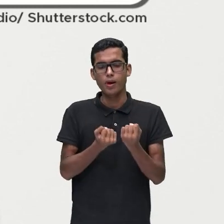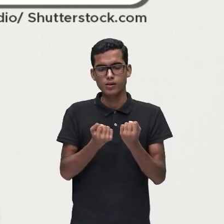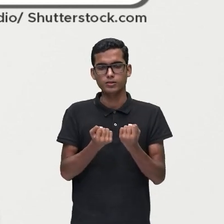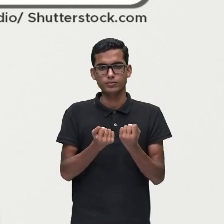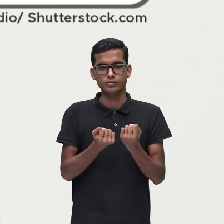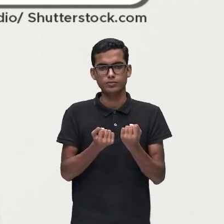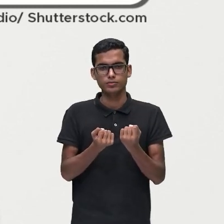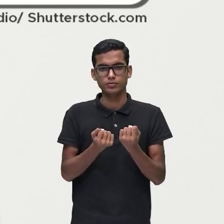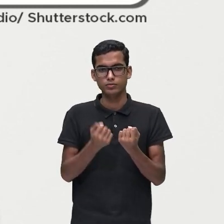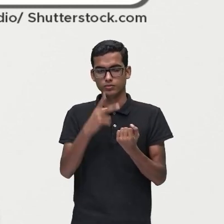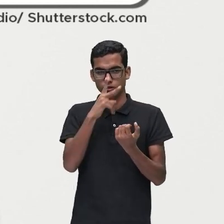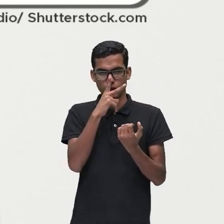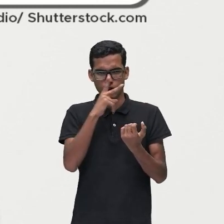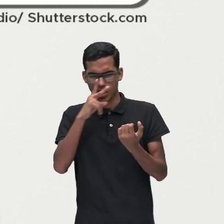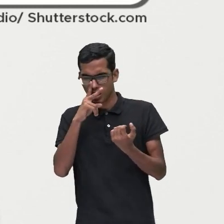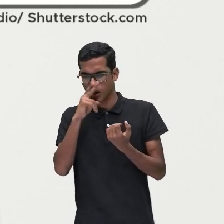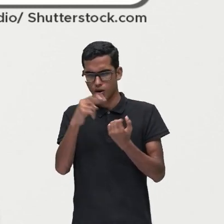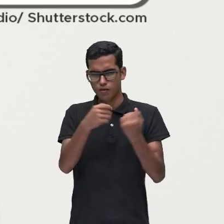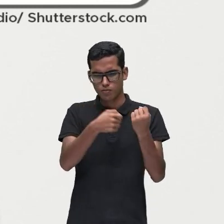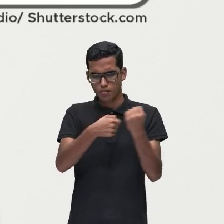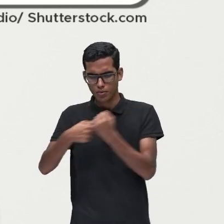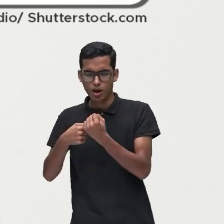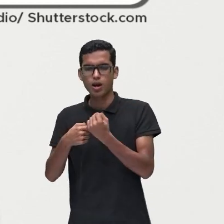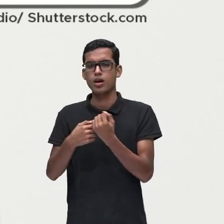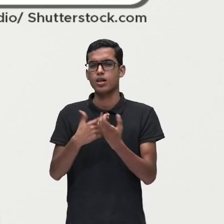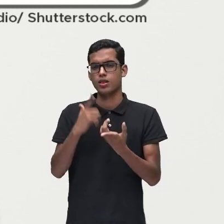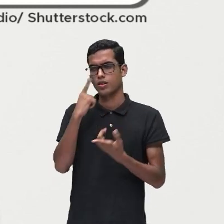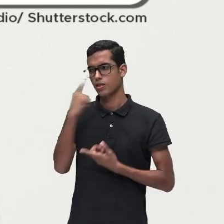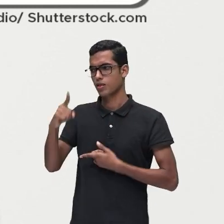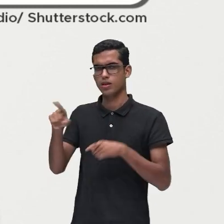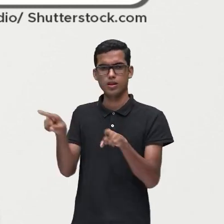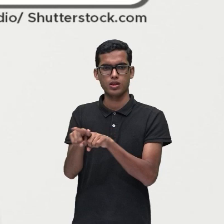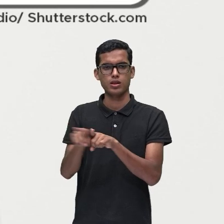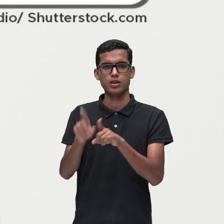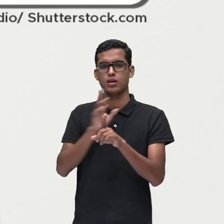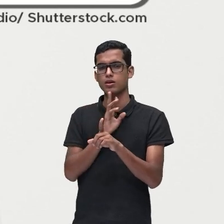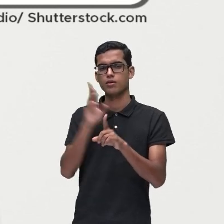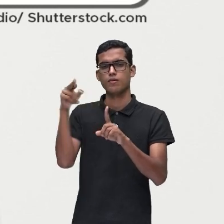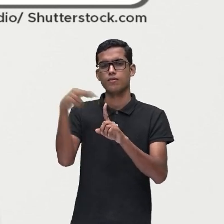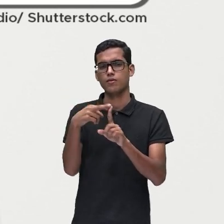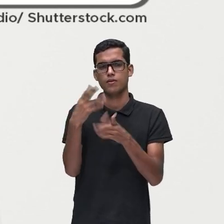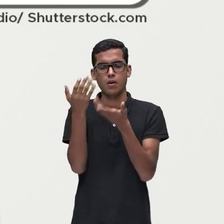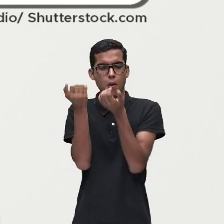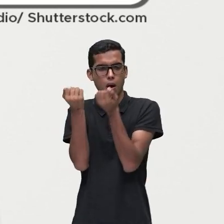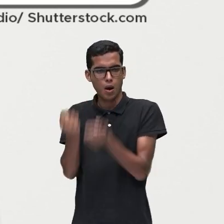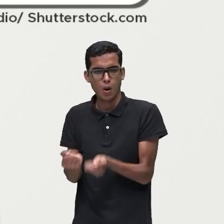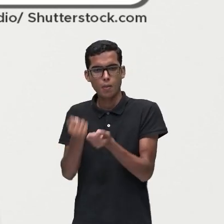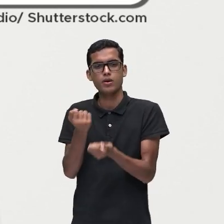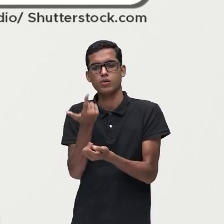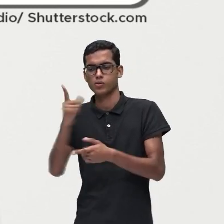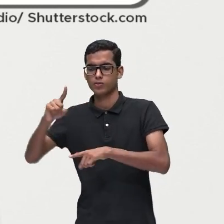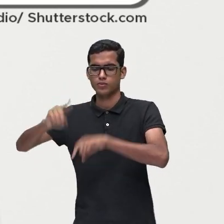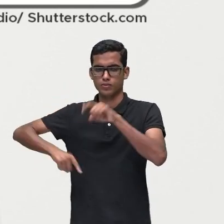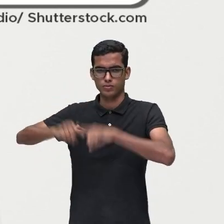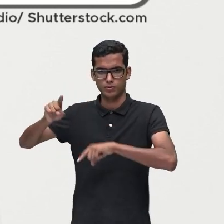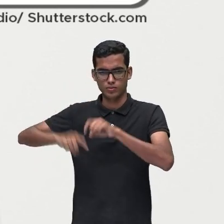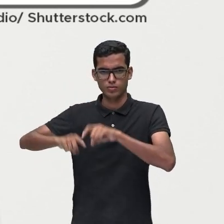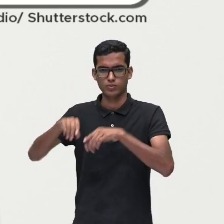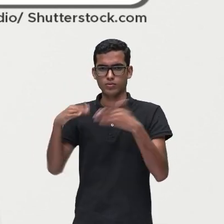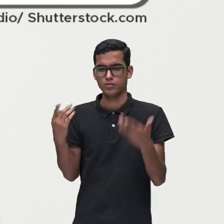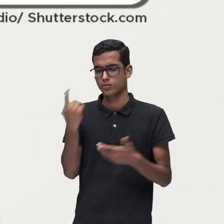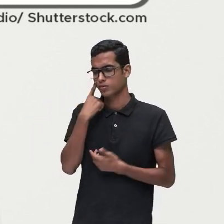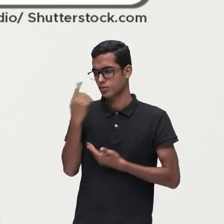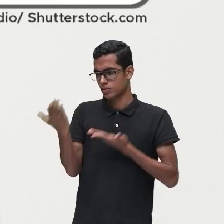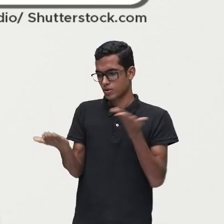força feita para tal tarefa corresponde exatamente ao peso do objeto elevado. Então,